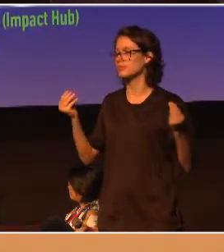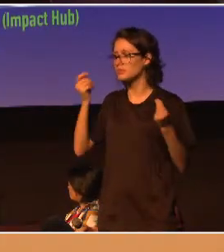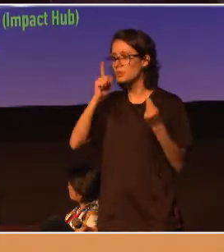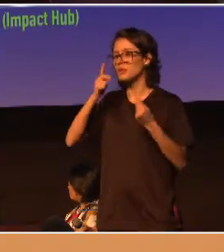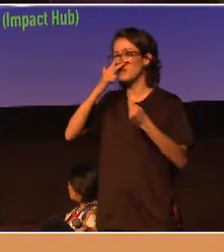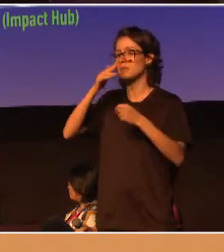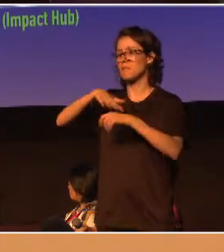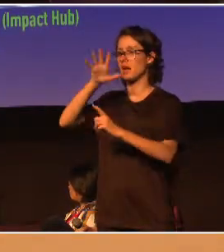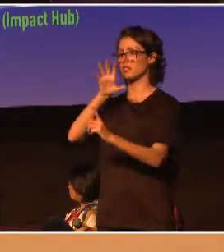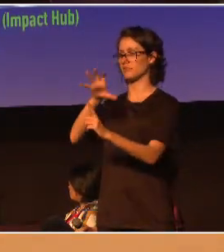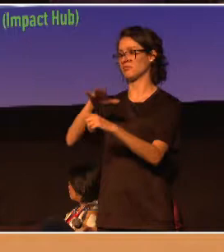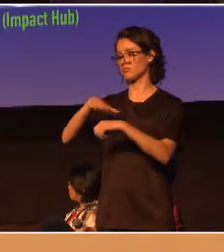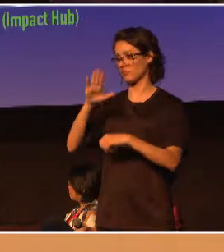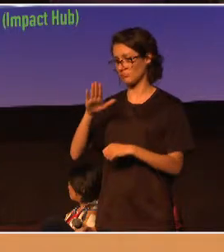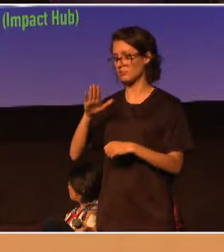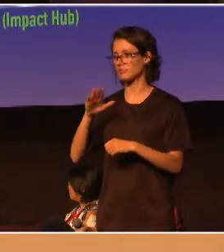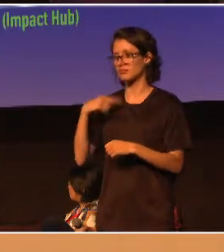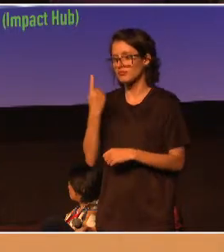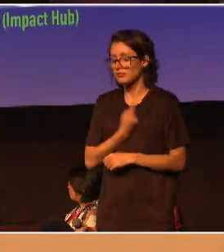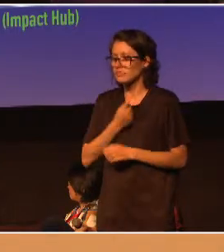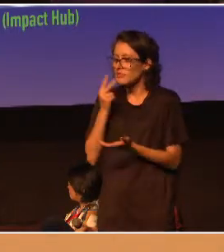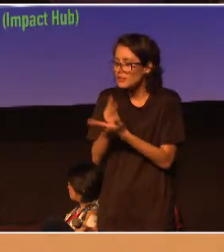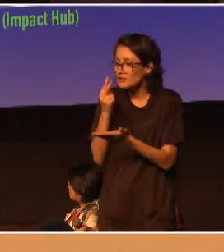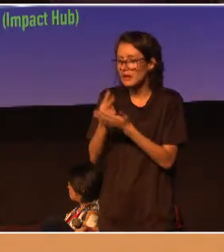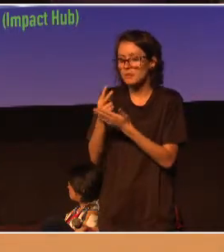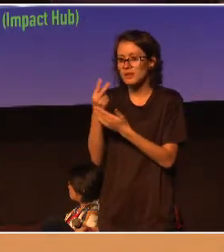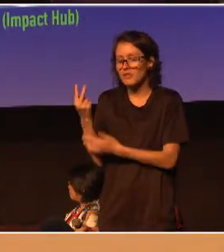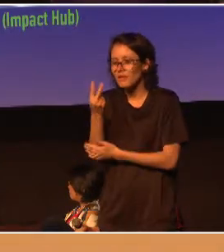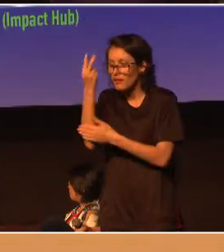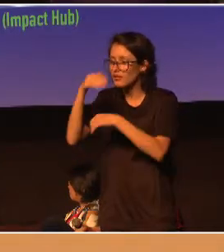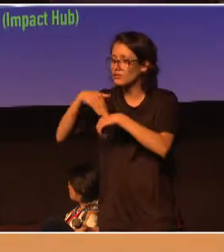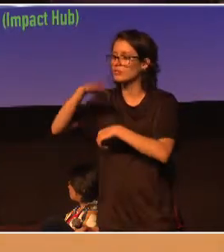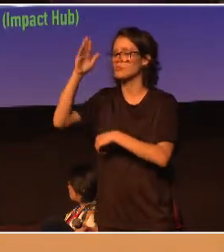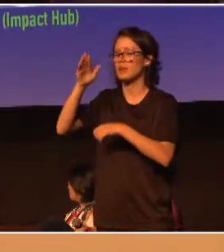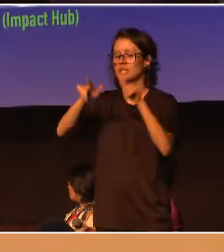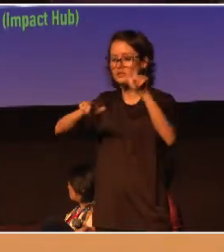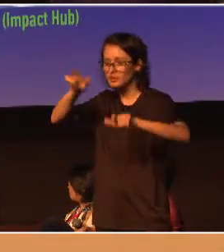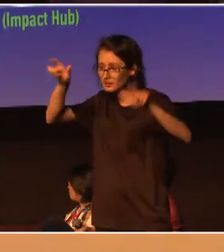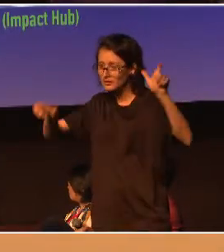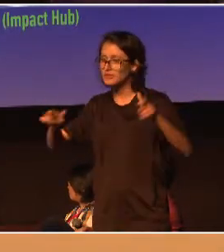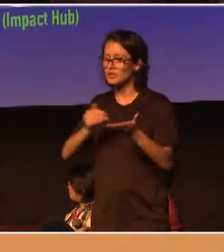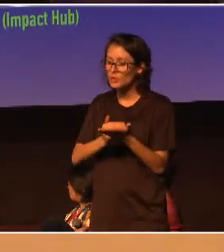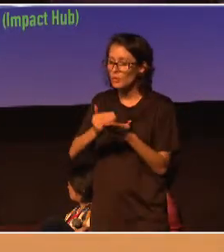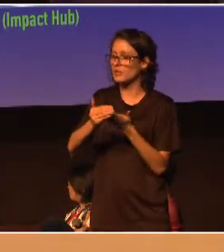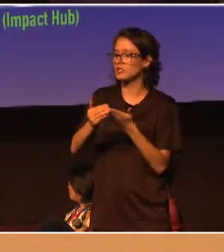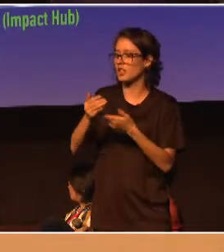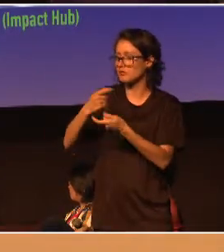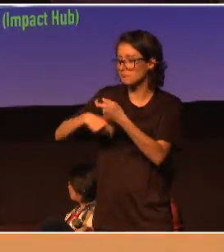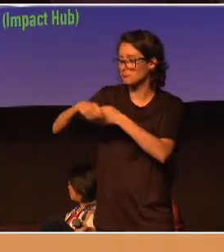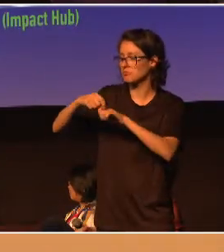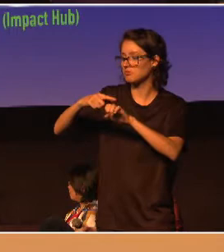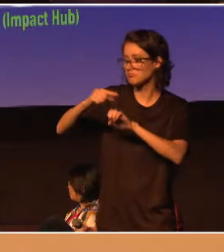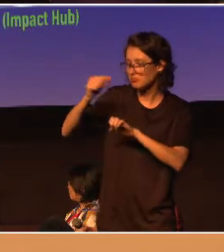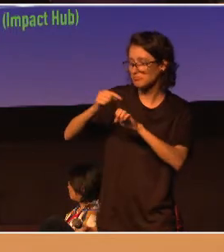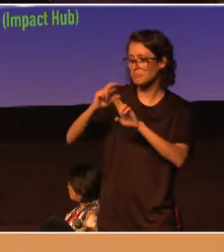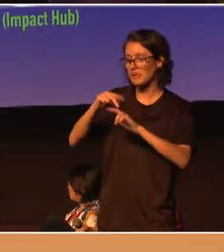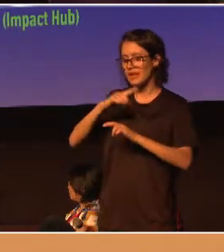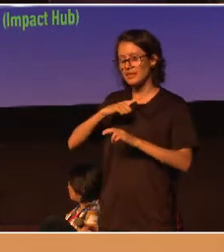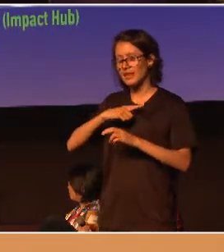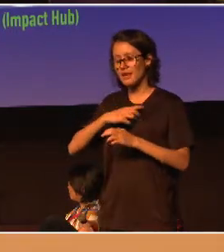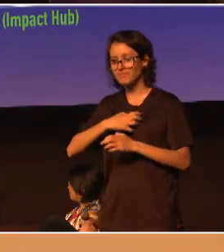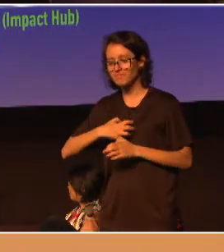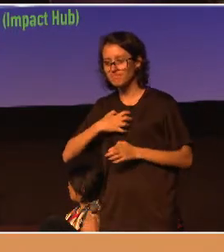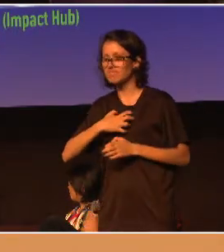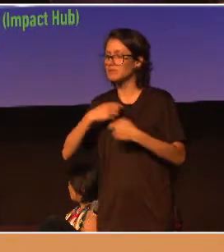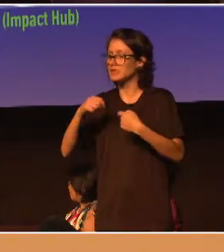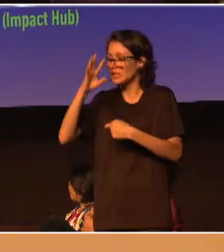Então, eu sempre acho que a gente precisa valorizar cada vez mais as pessoas que estão empreendendo a partir dessa dor, a partir dessa necessidade,